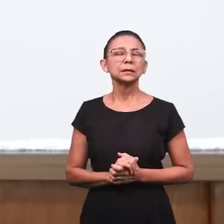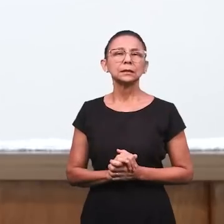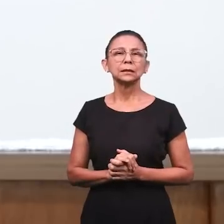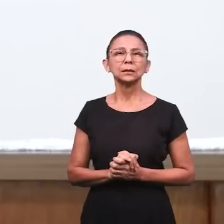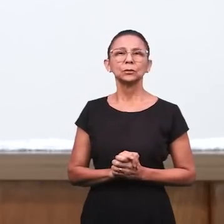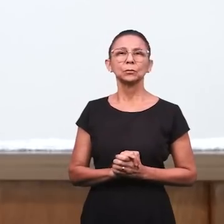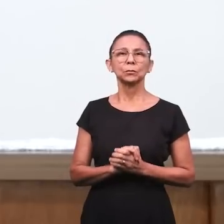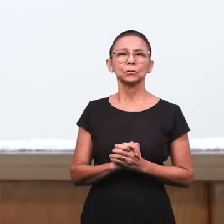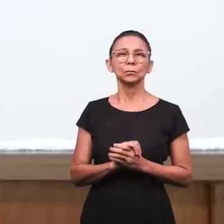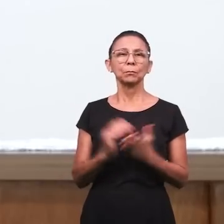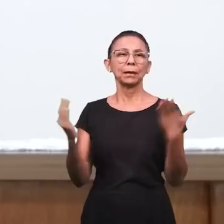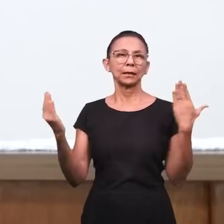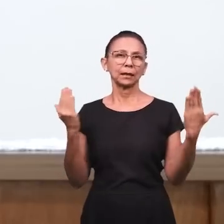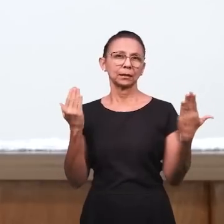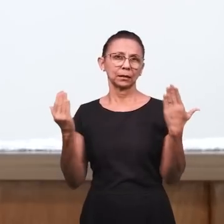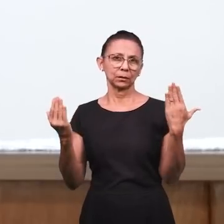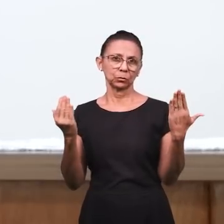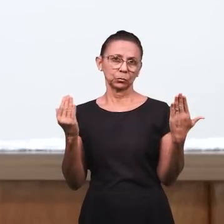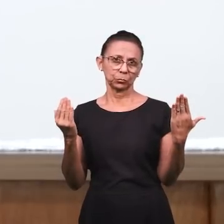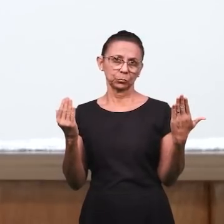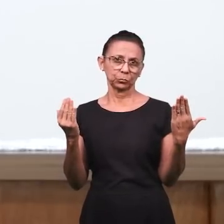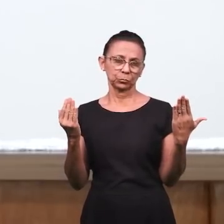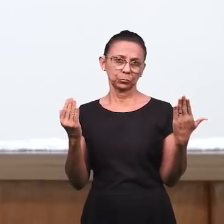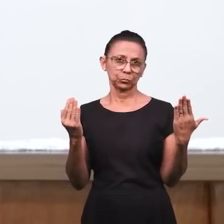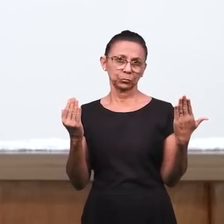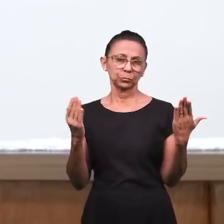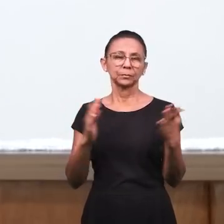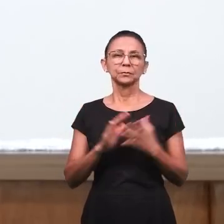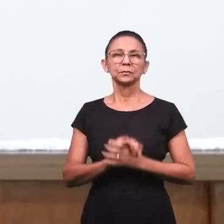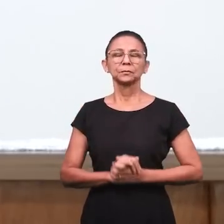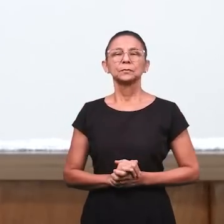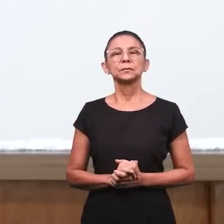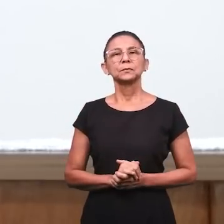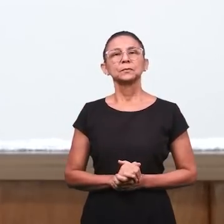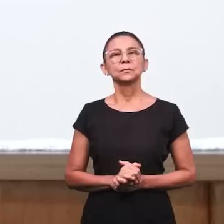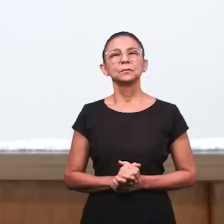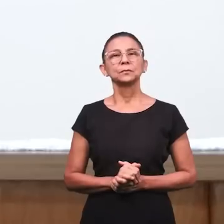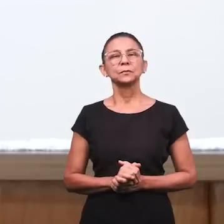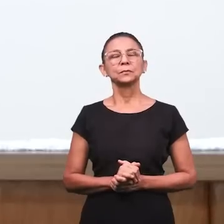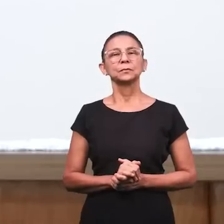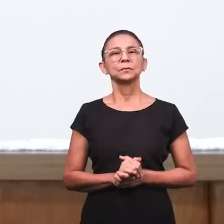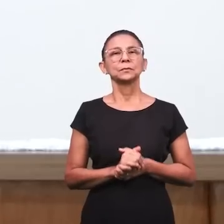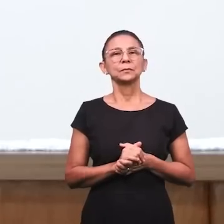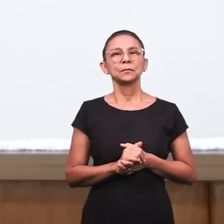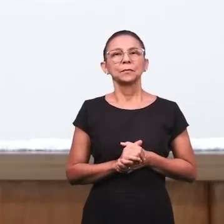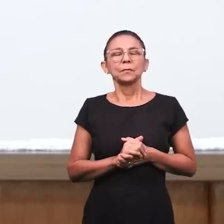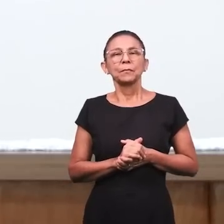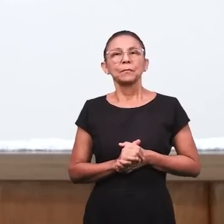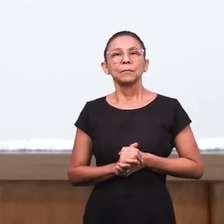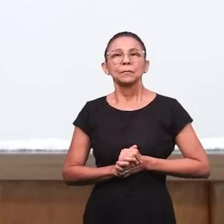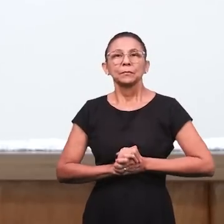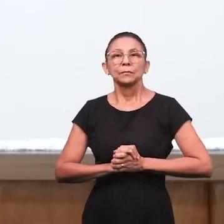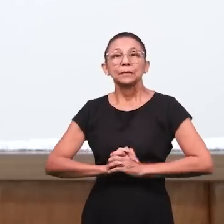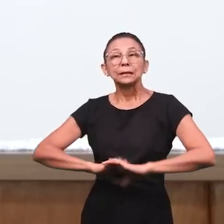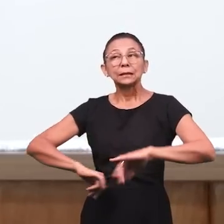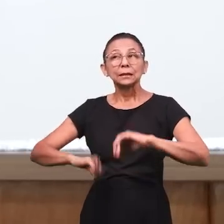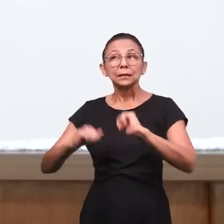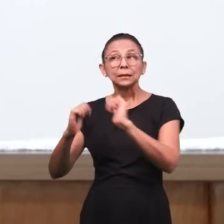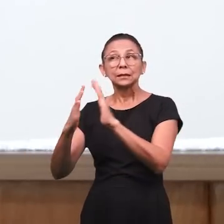uma aplicação sobre o dia, nós vamos perceber que quando começou a igreja